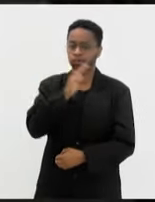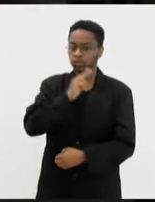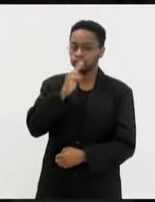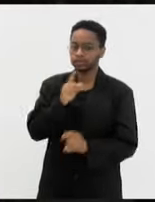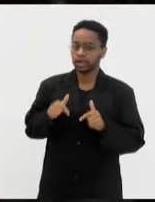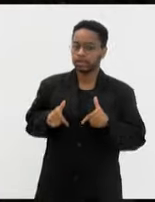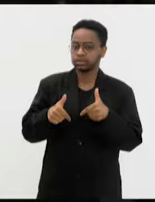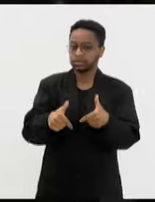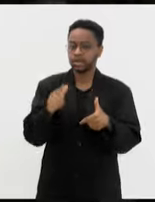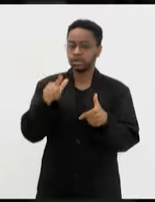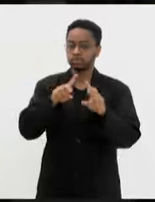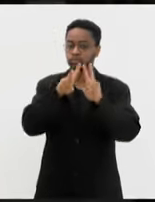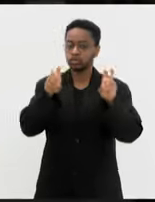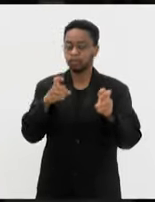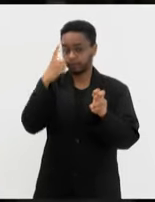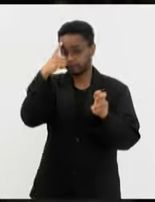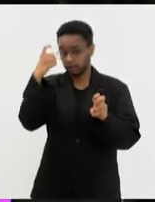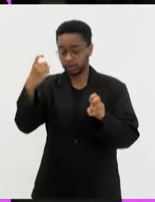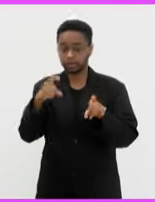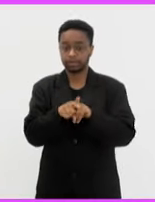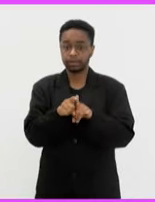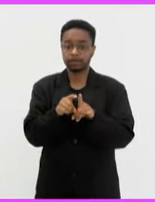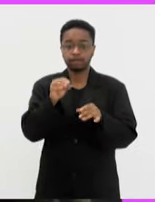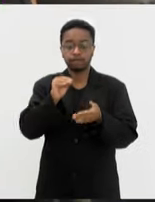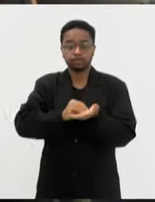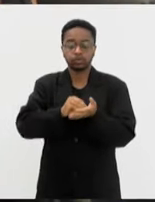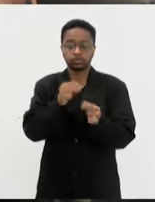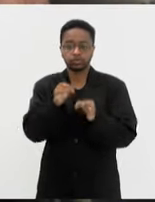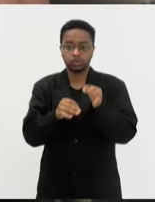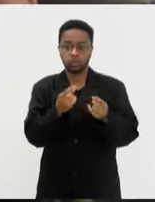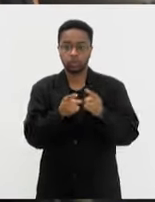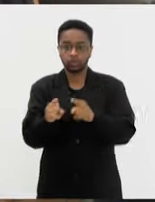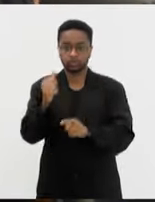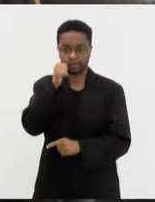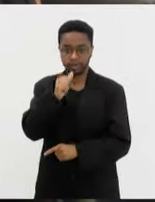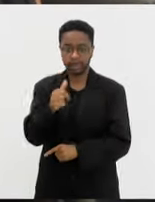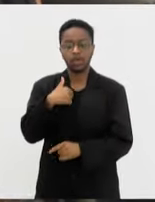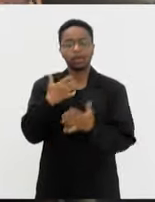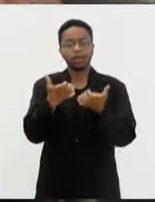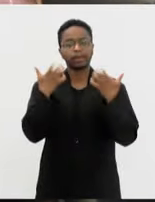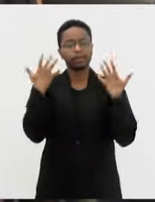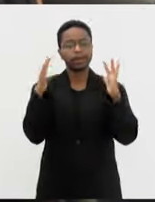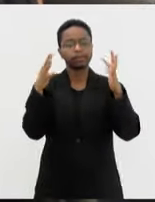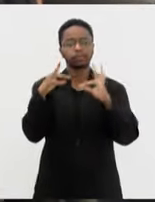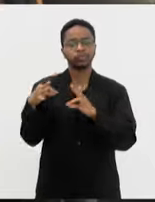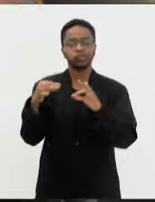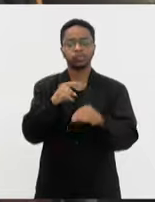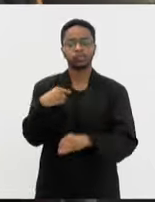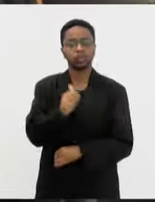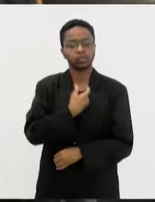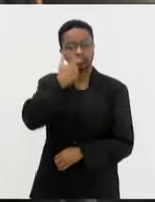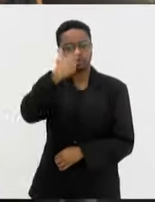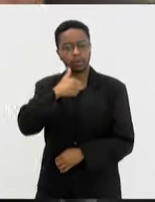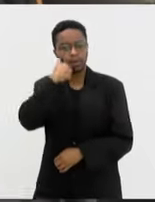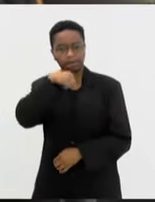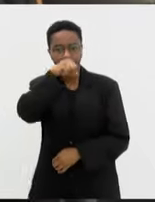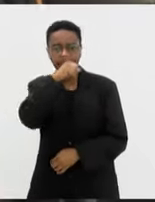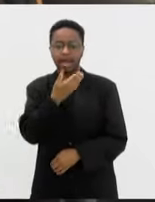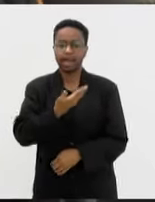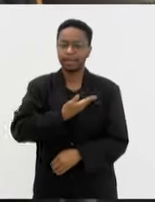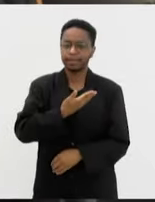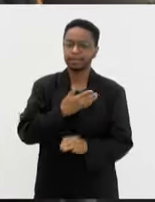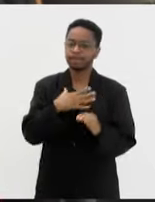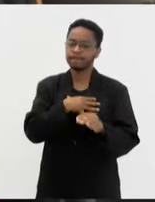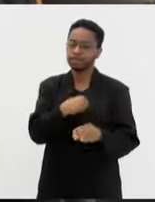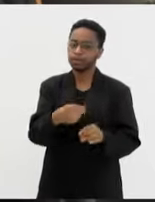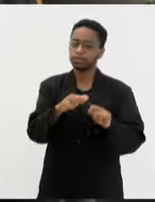né? Que é a violência, a injustiça contra as mulheres. Gostaria de parabenizar todas nós que somos mães, amigas, filhas, por